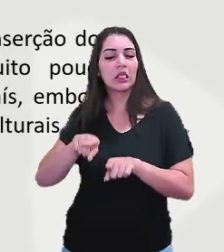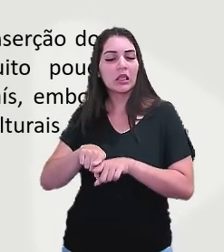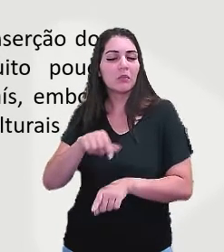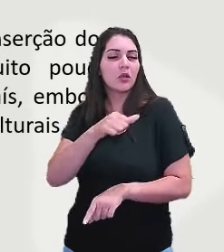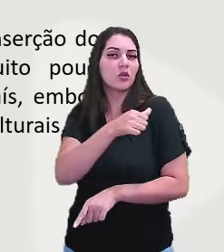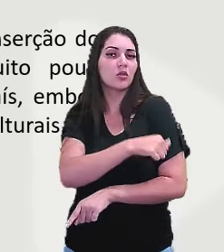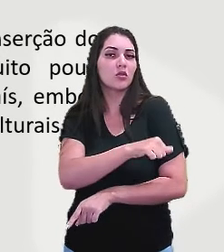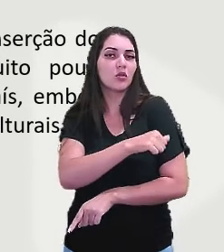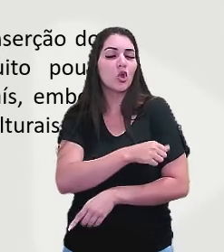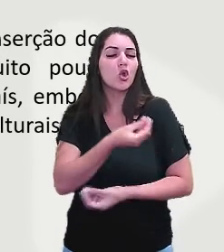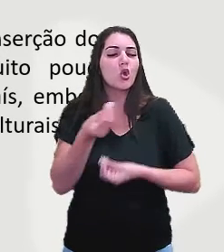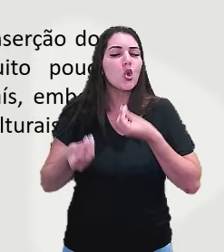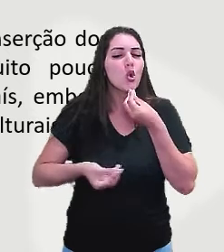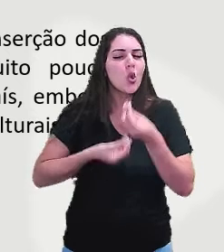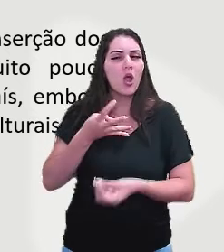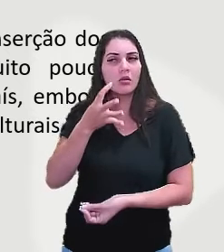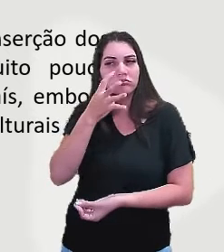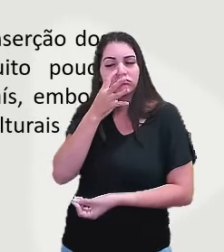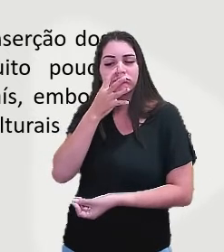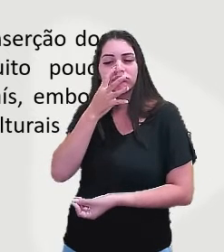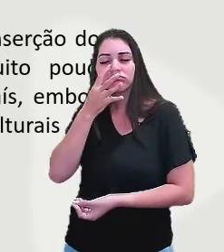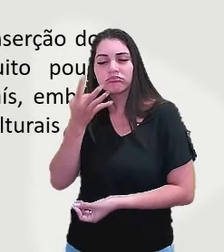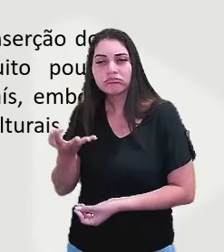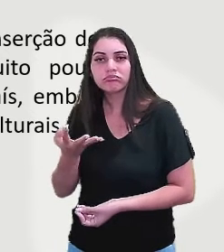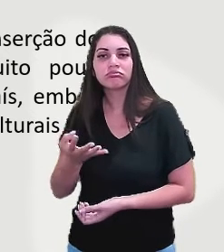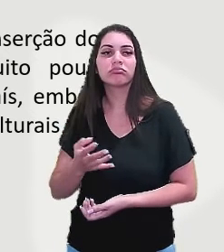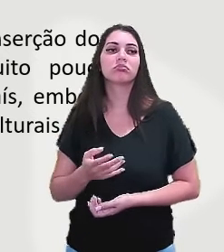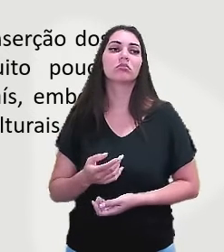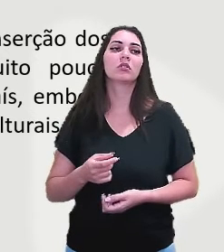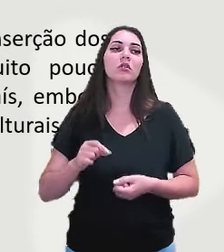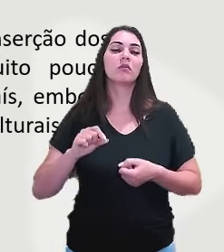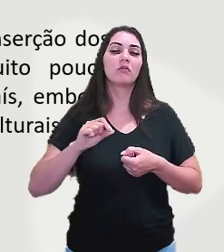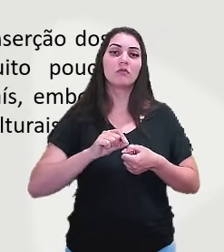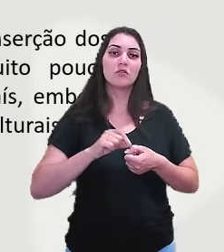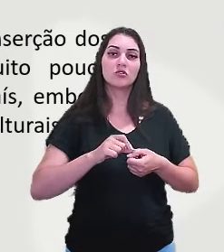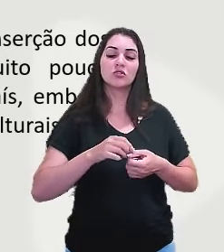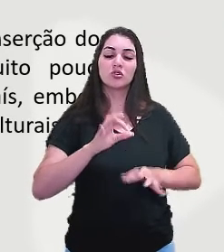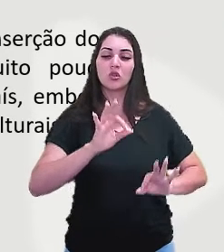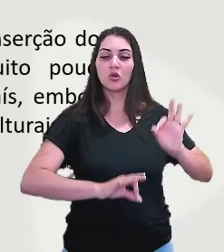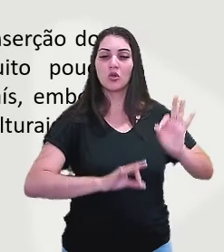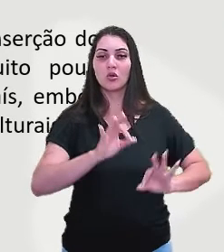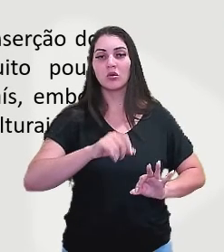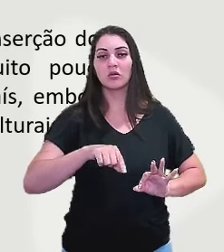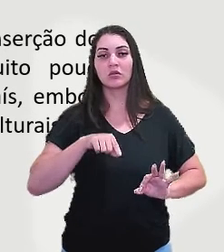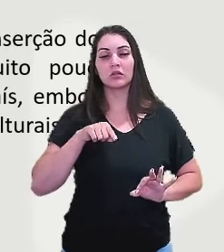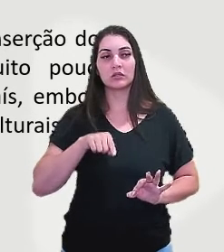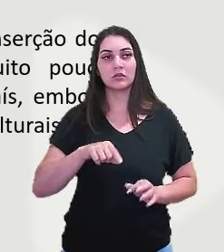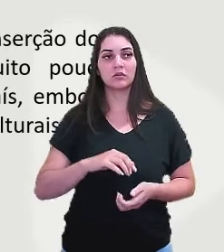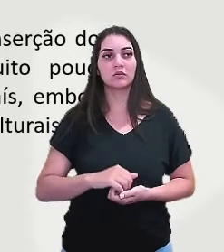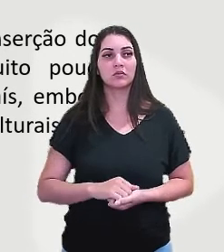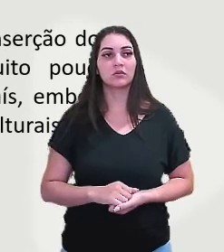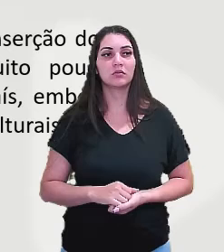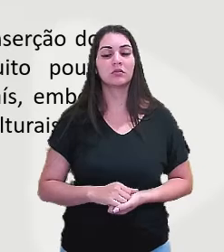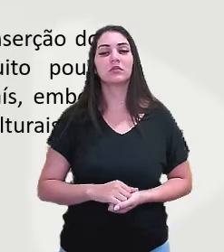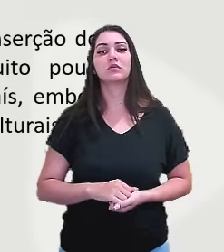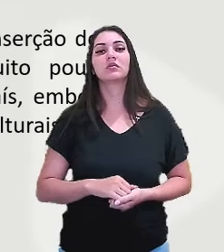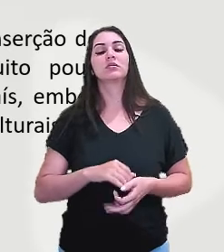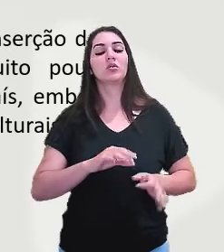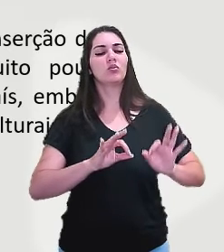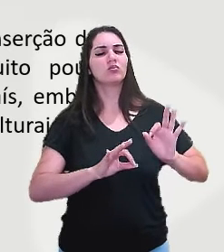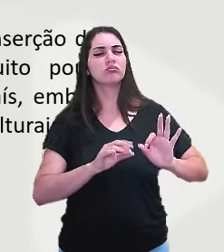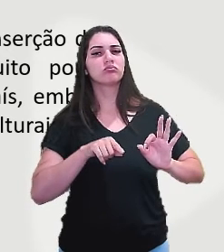ficaram atrativas para que fosse construído esse